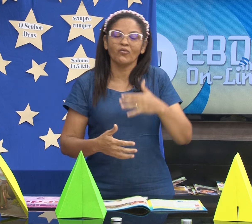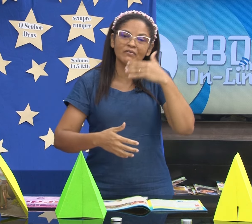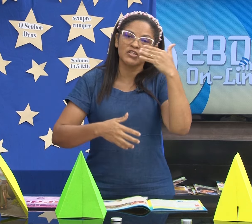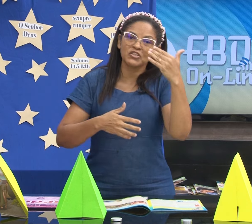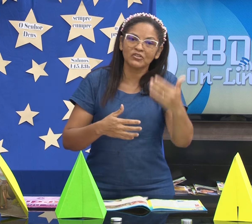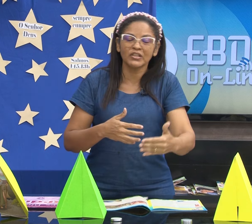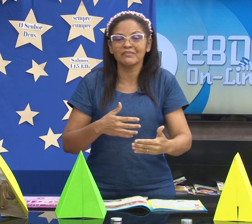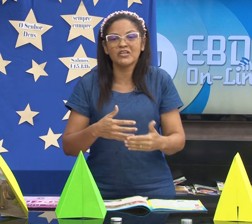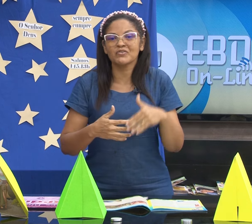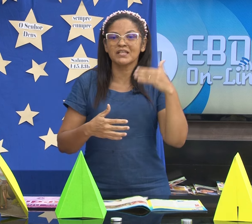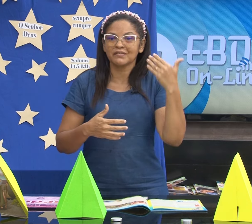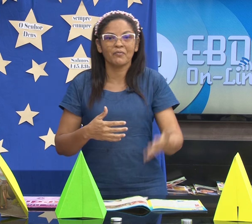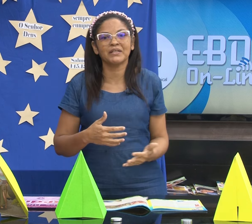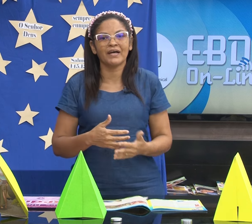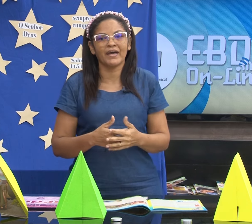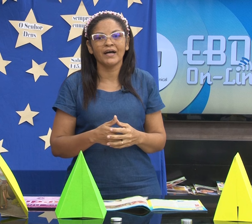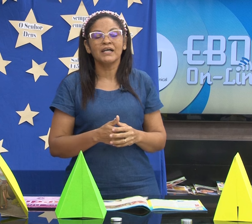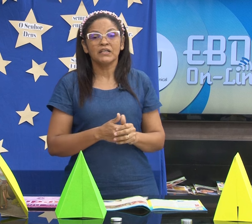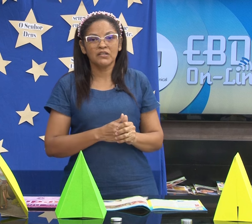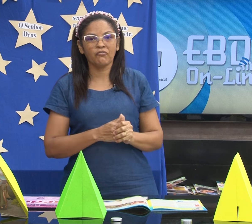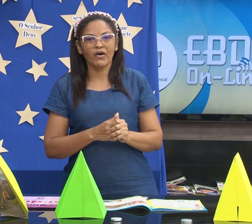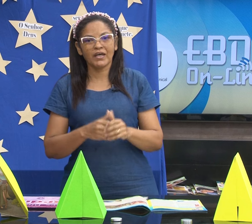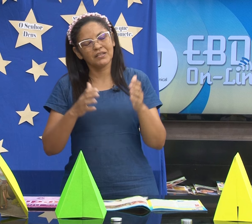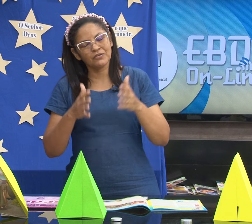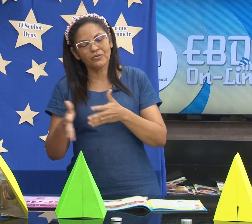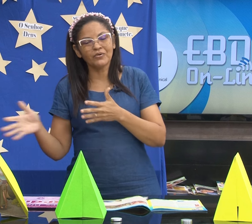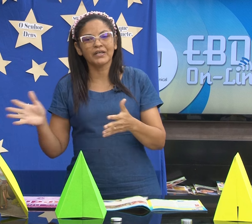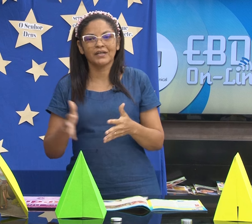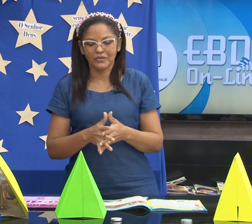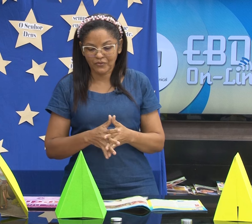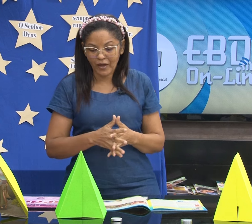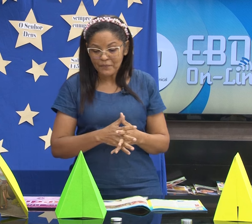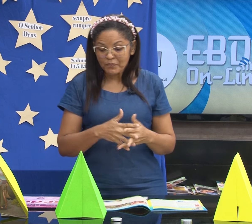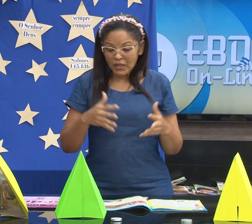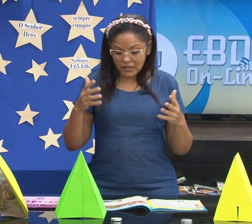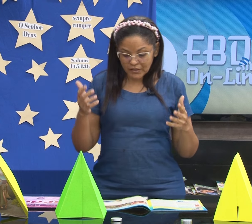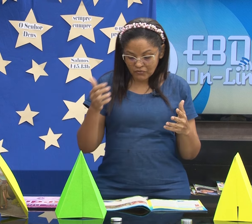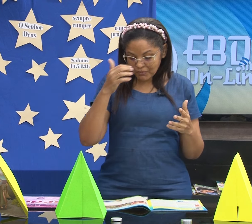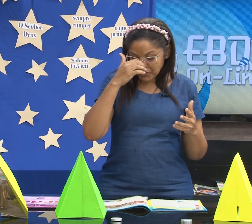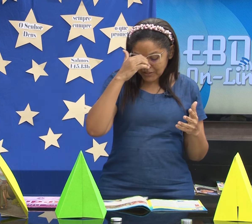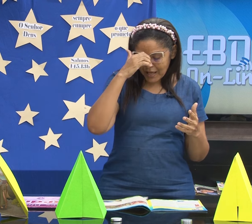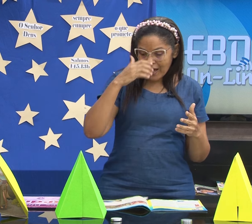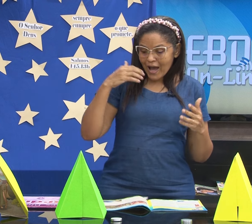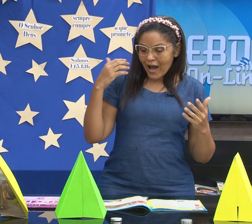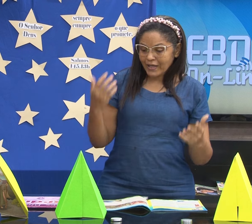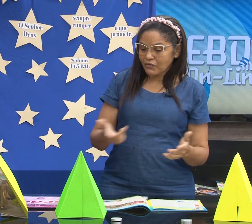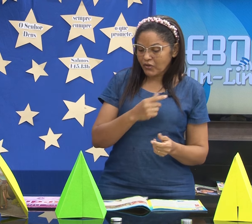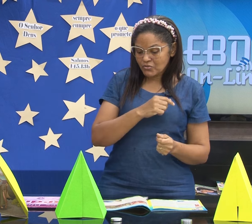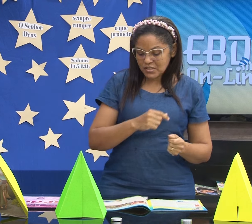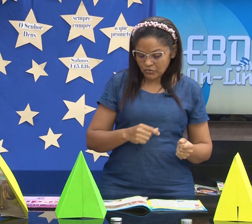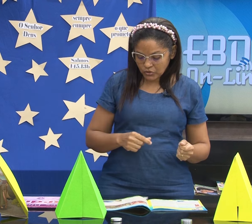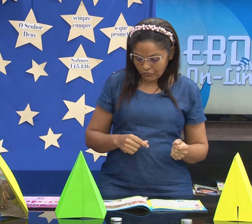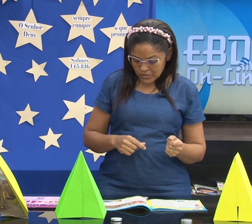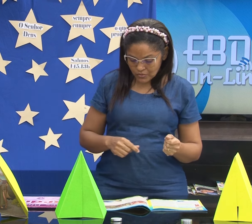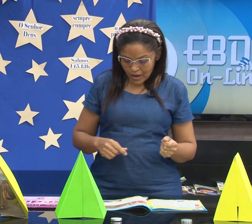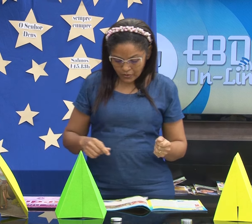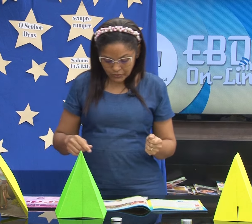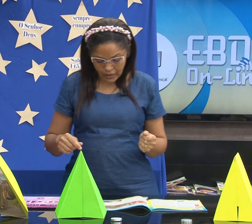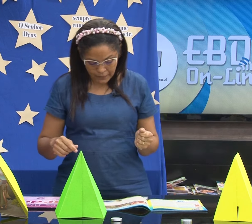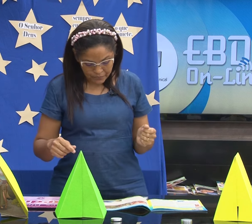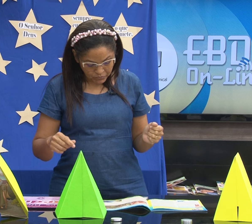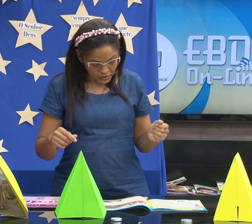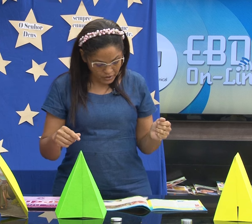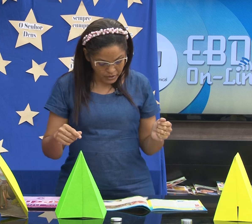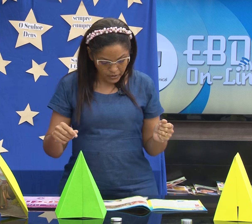sua aula uma vez que toda vez você tem uma ideia diferente do curriqueiro não é então vamos lá aí vem o segundo visual